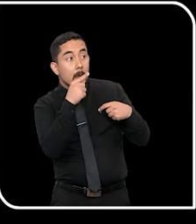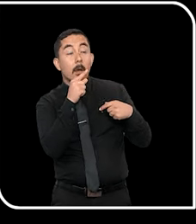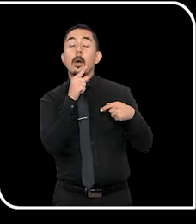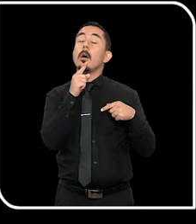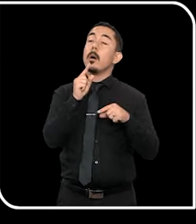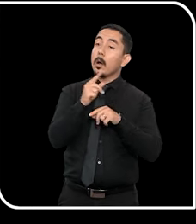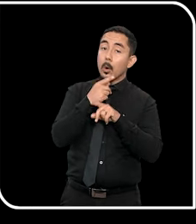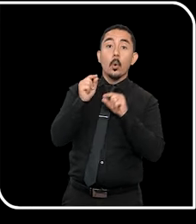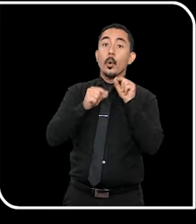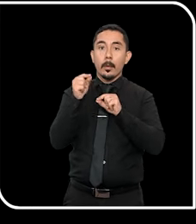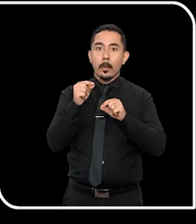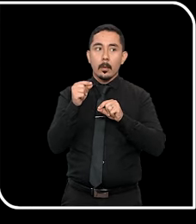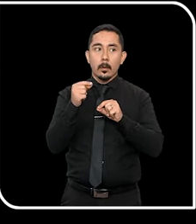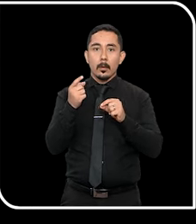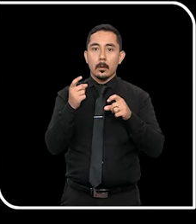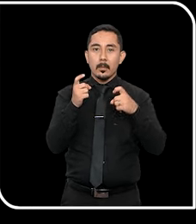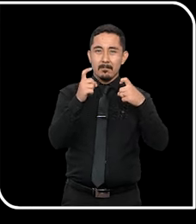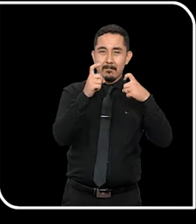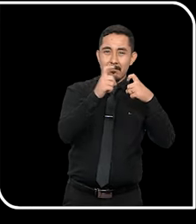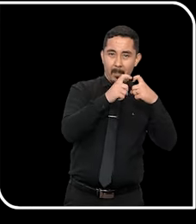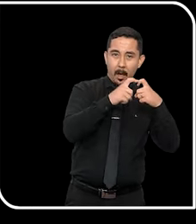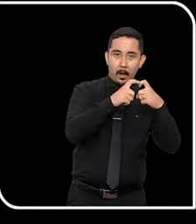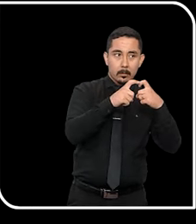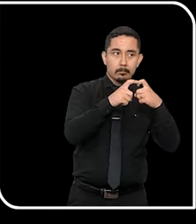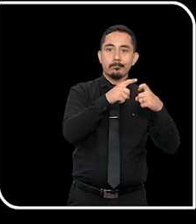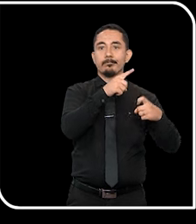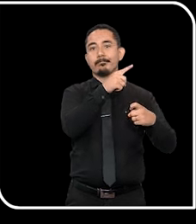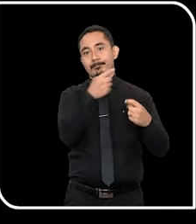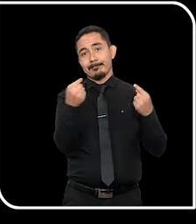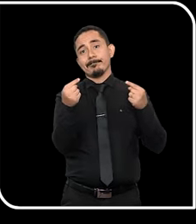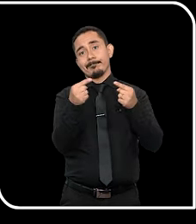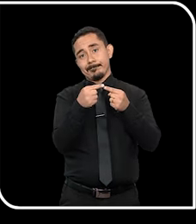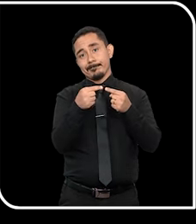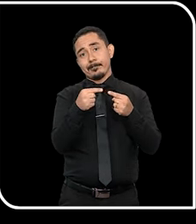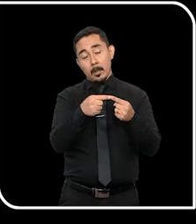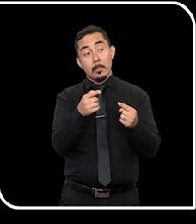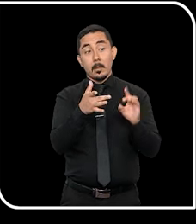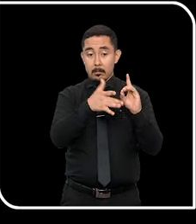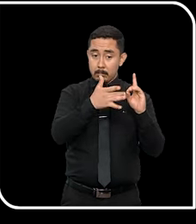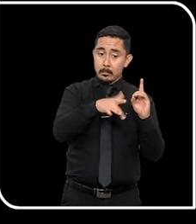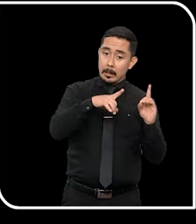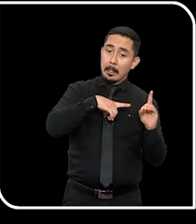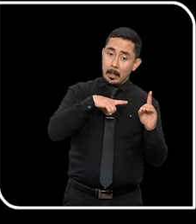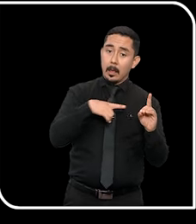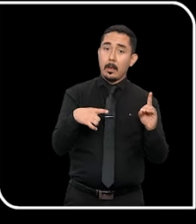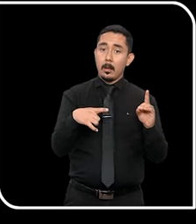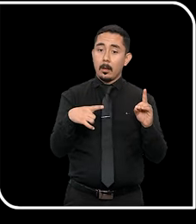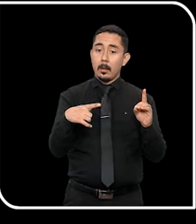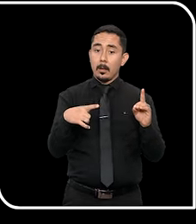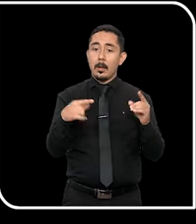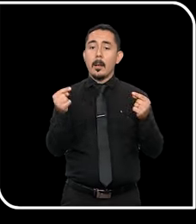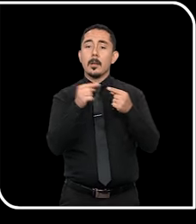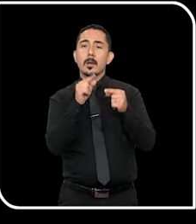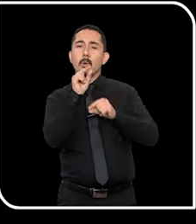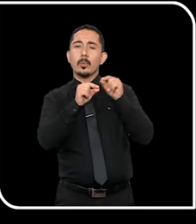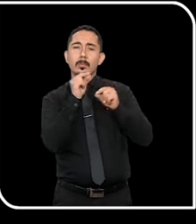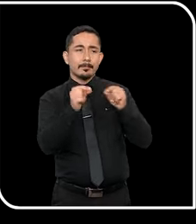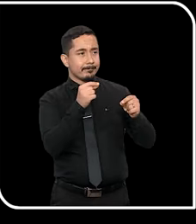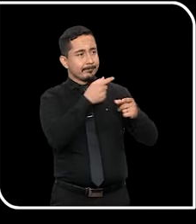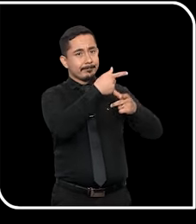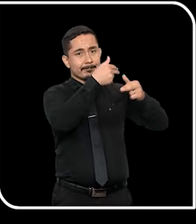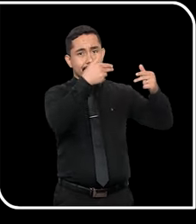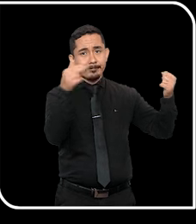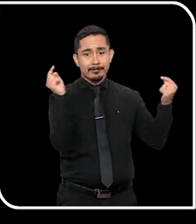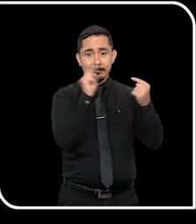medicina é muito capacitista a medicina ela pauta sempre num corpo eh de determinada